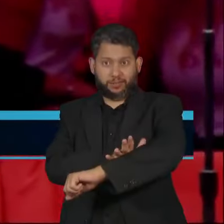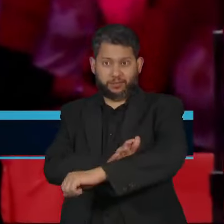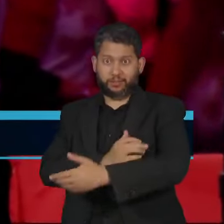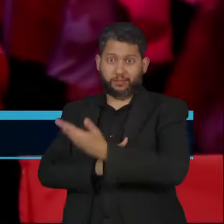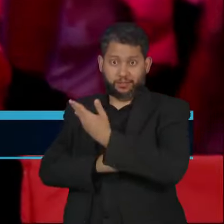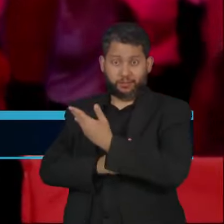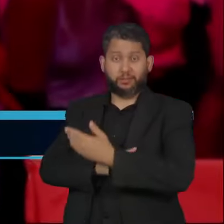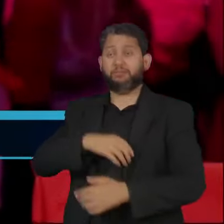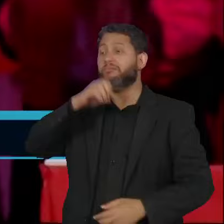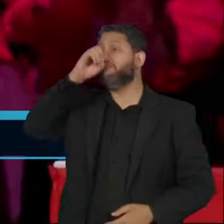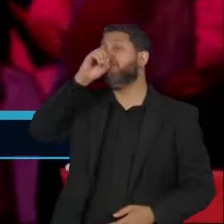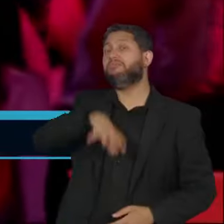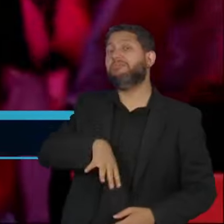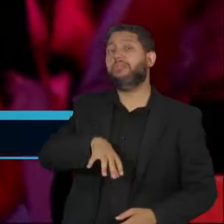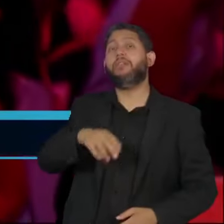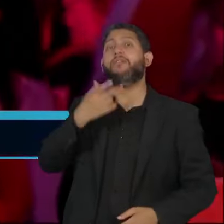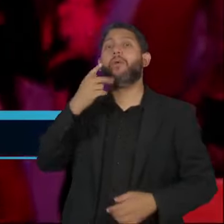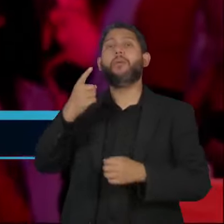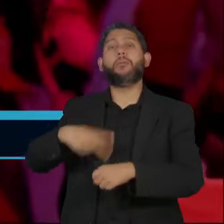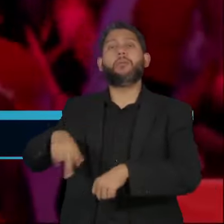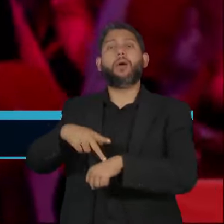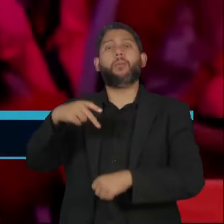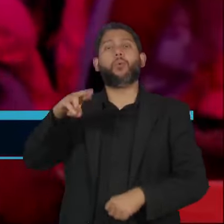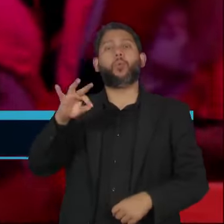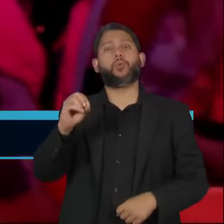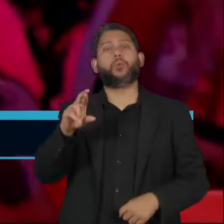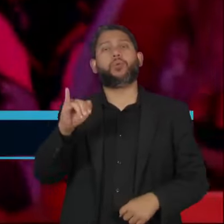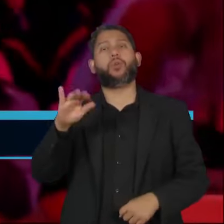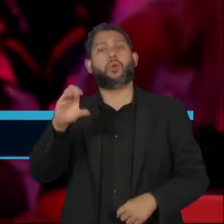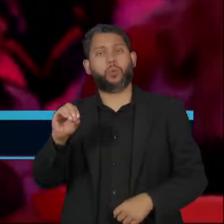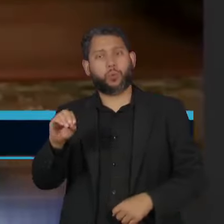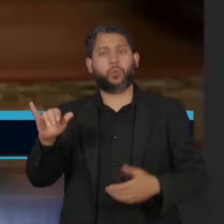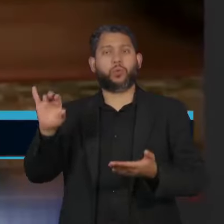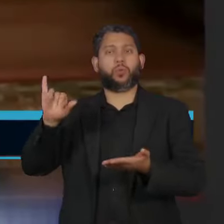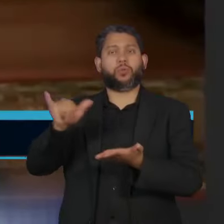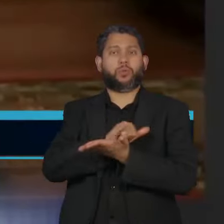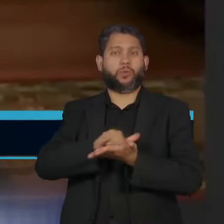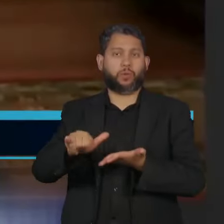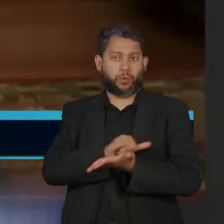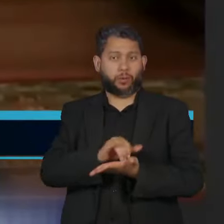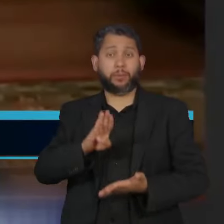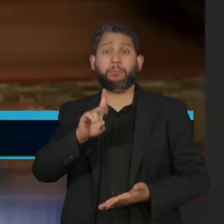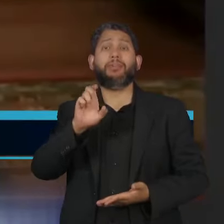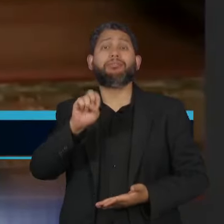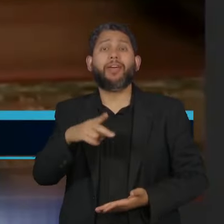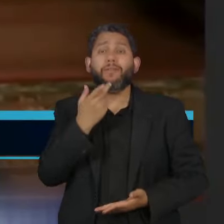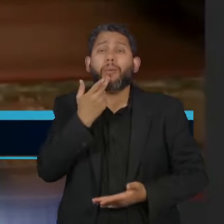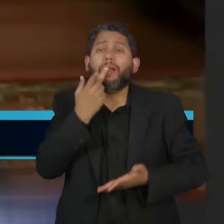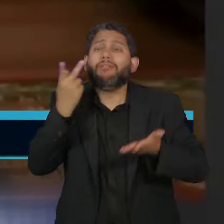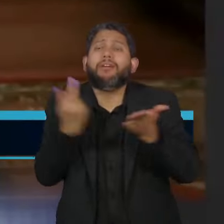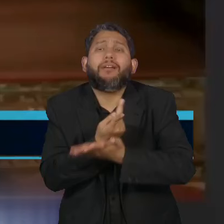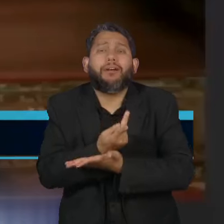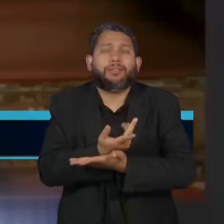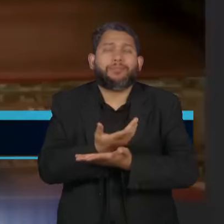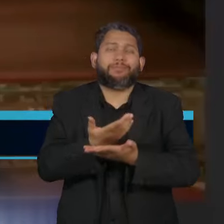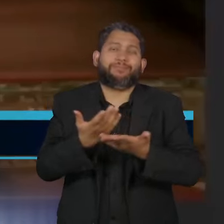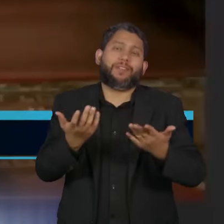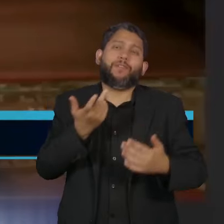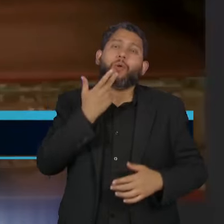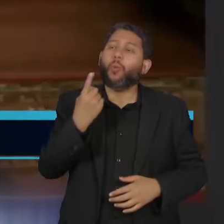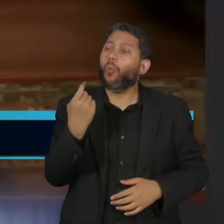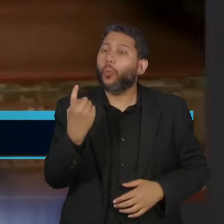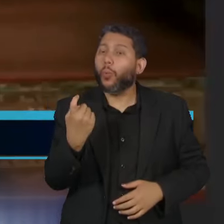que menosprezou Porto Rico durante evento da campanha de Trump em Nova York. Mas Biden tropeçou nas palavras. Falou que o